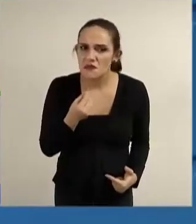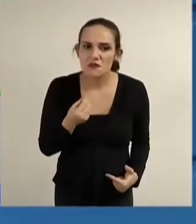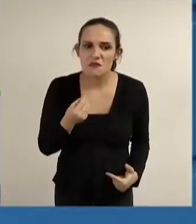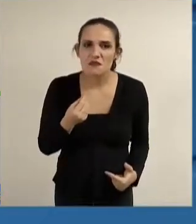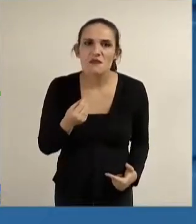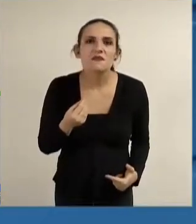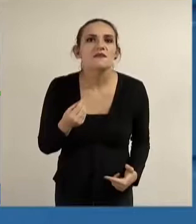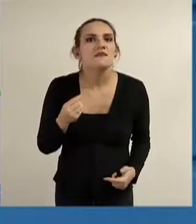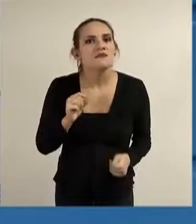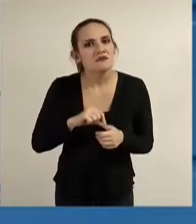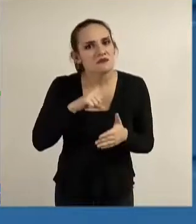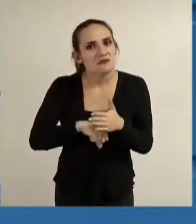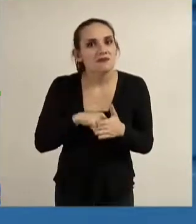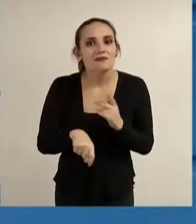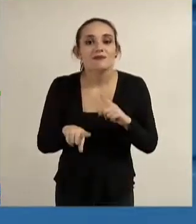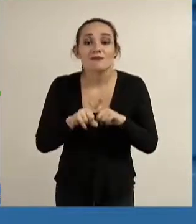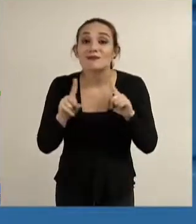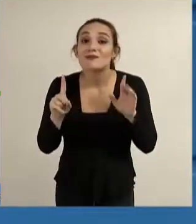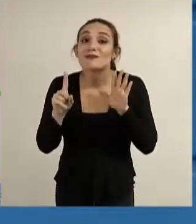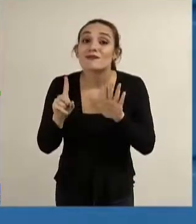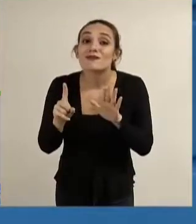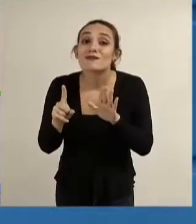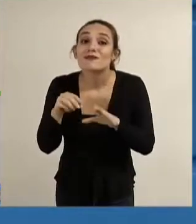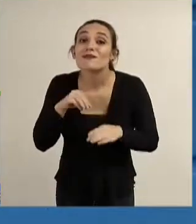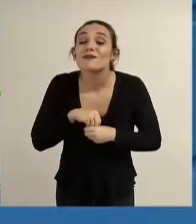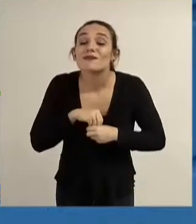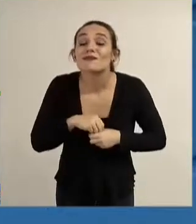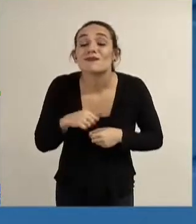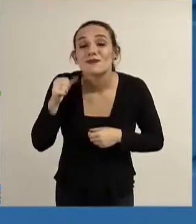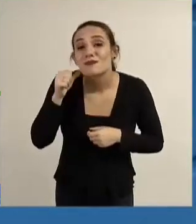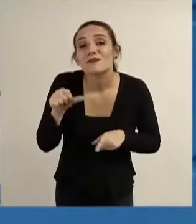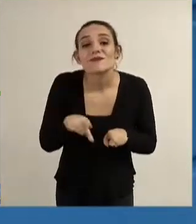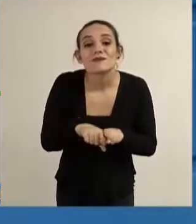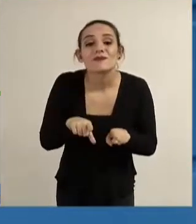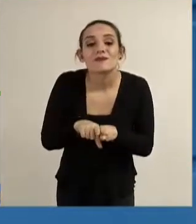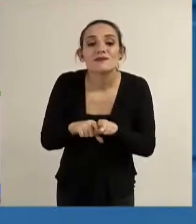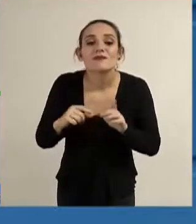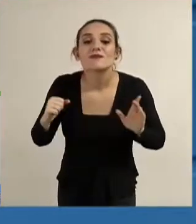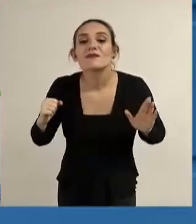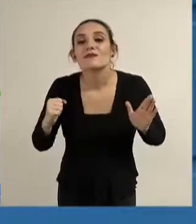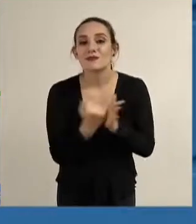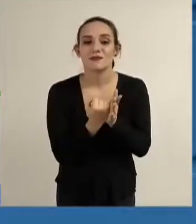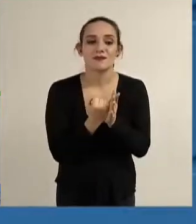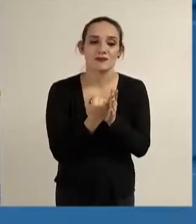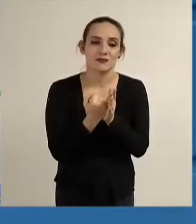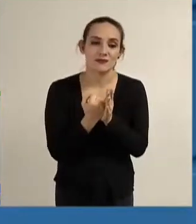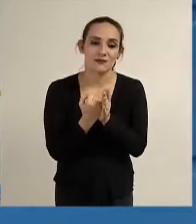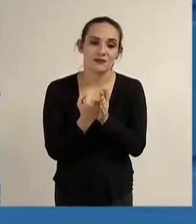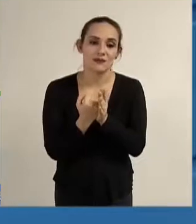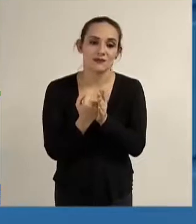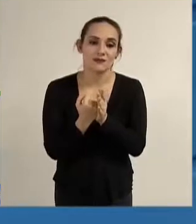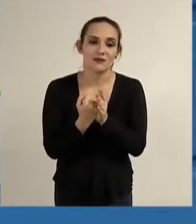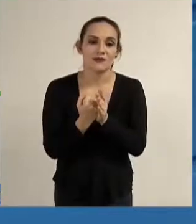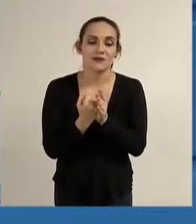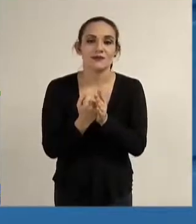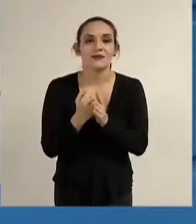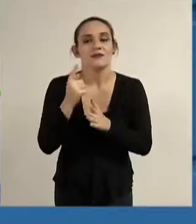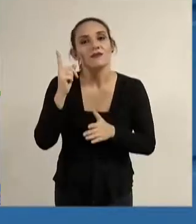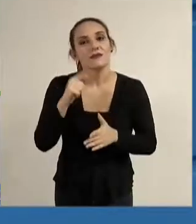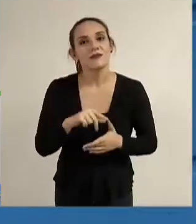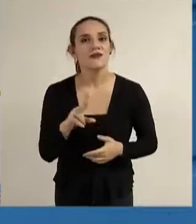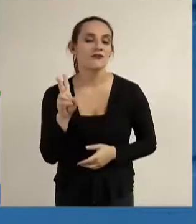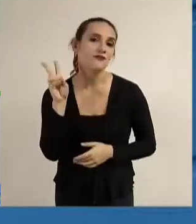ficou marcada também, num primeiro momento, como uma